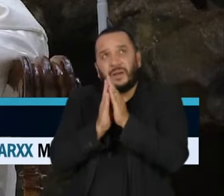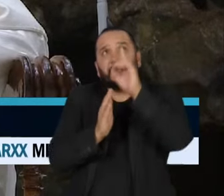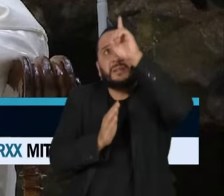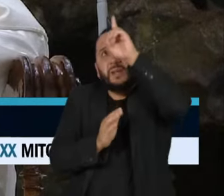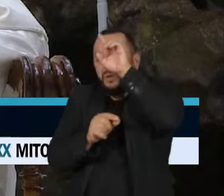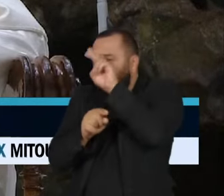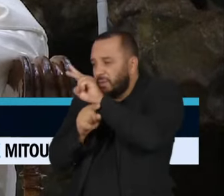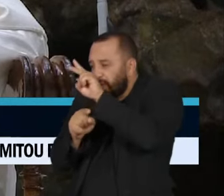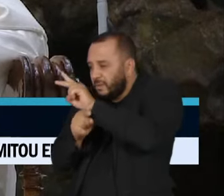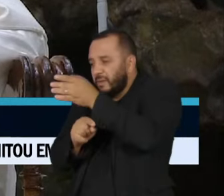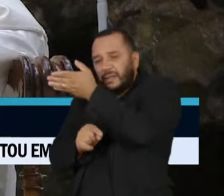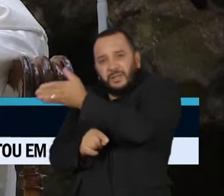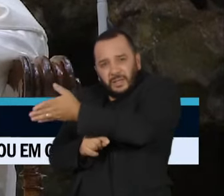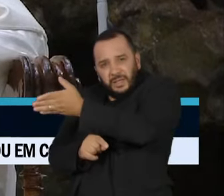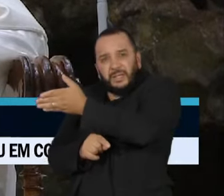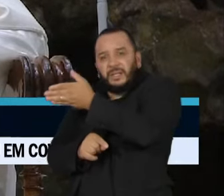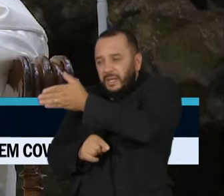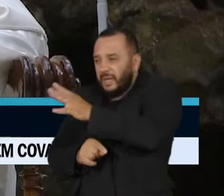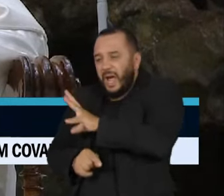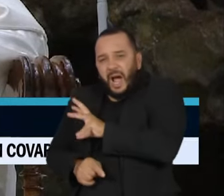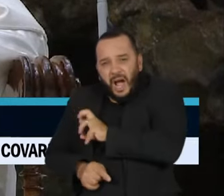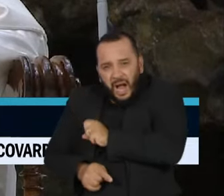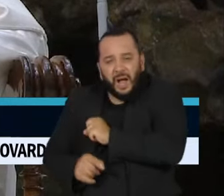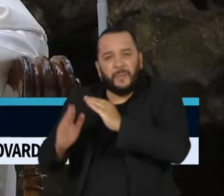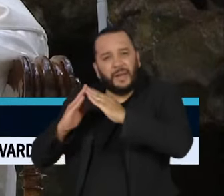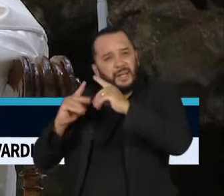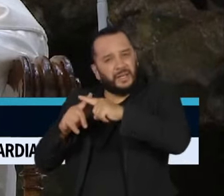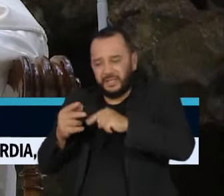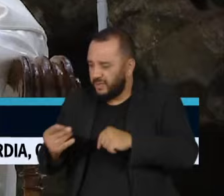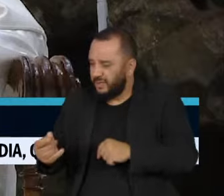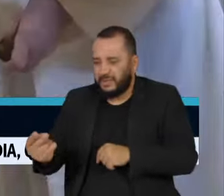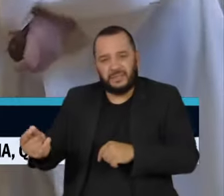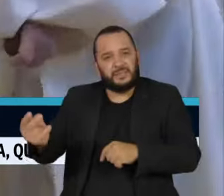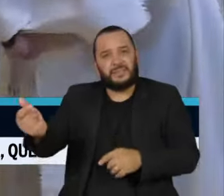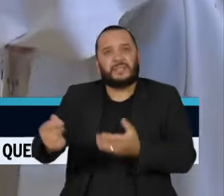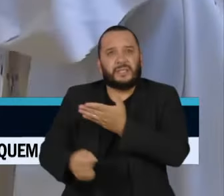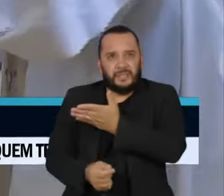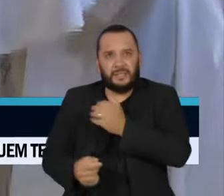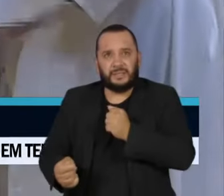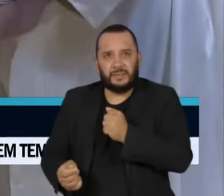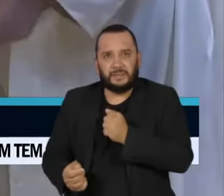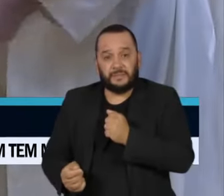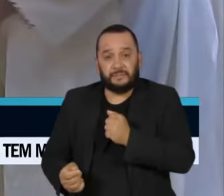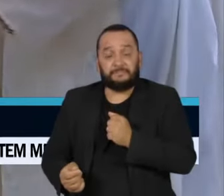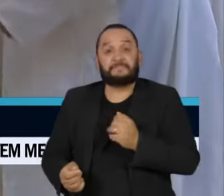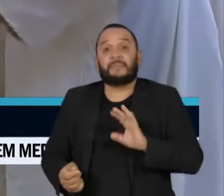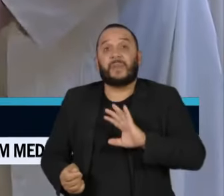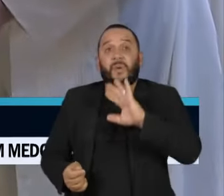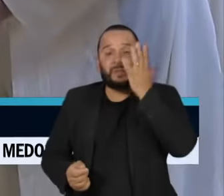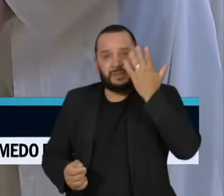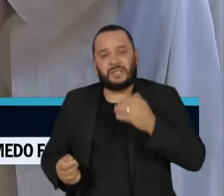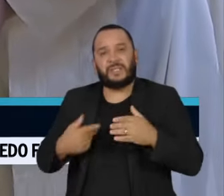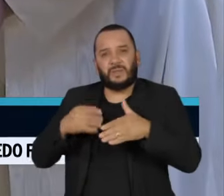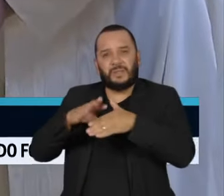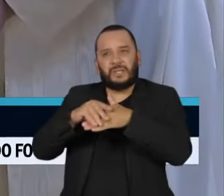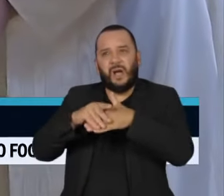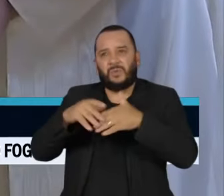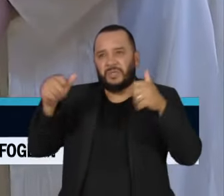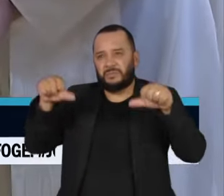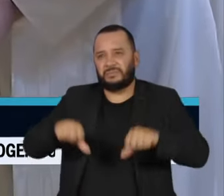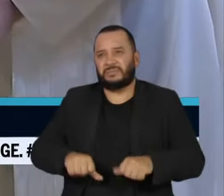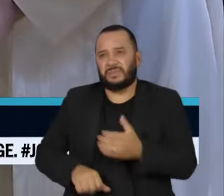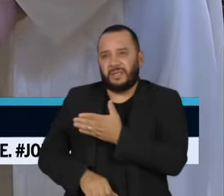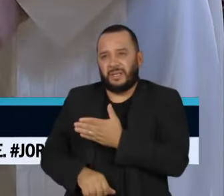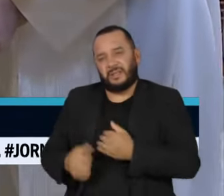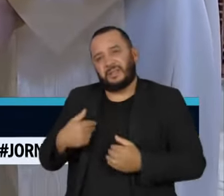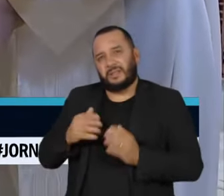neste testemunho de amor pela Igreja até o fim, afirmou Francisco. O Vaticano disse que houve uma piora repentina na saúde do alemão,